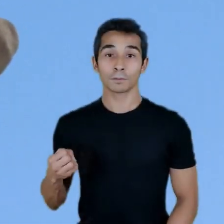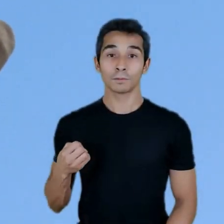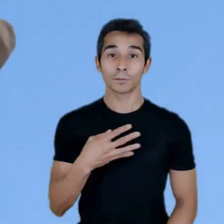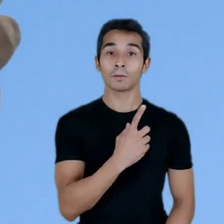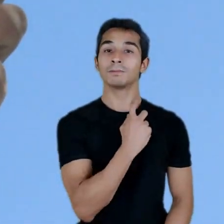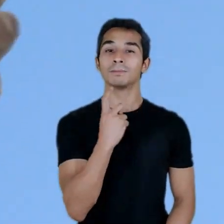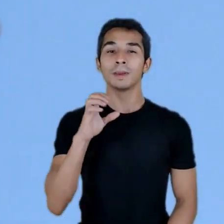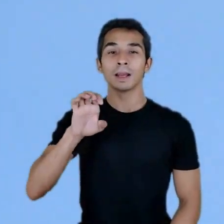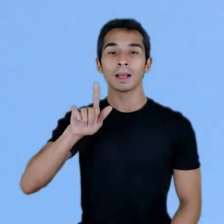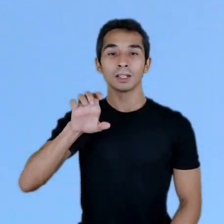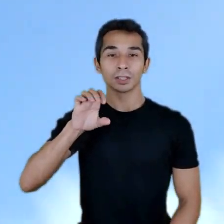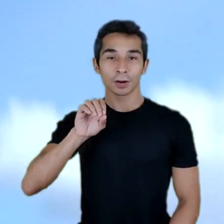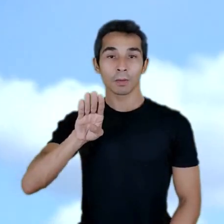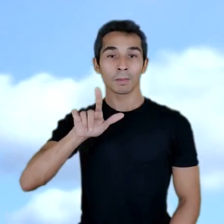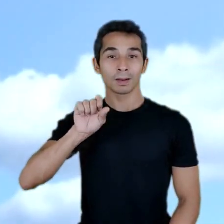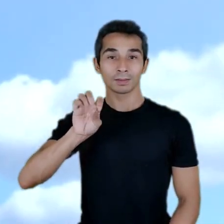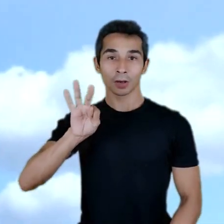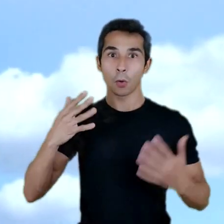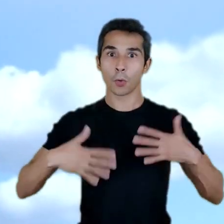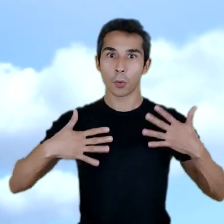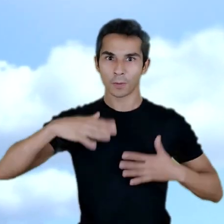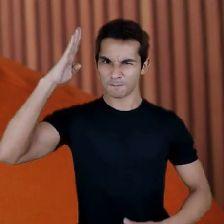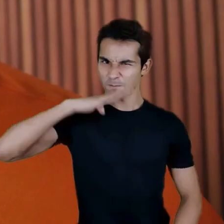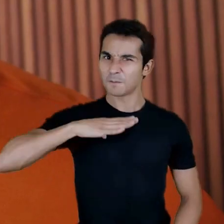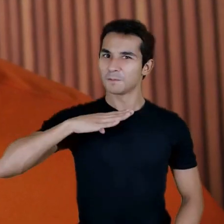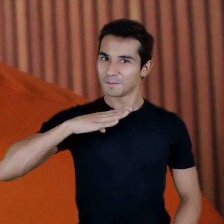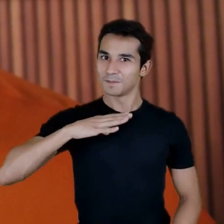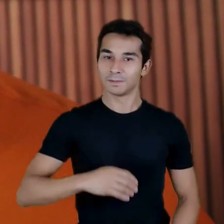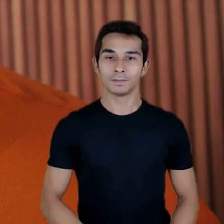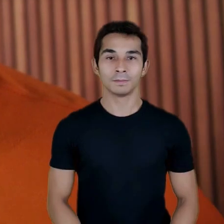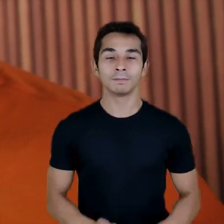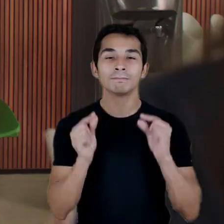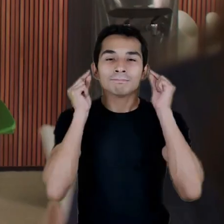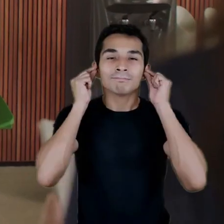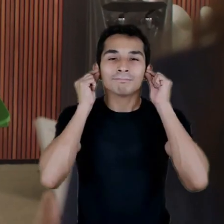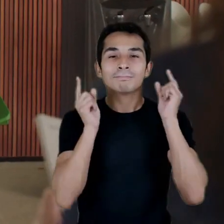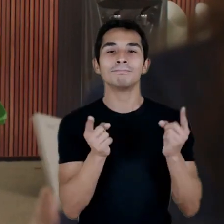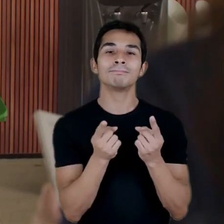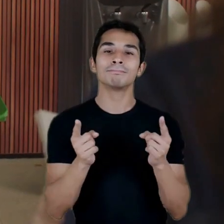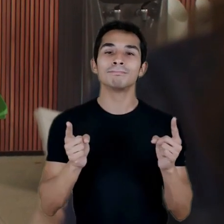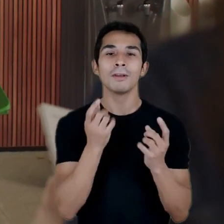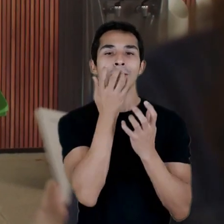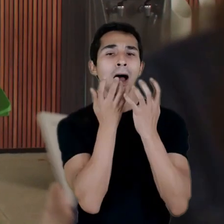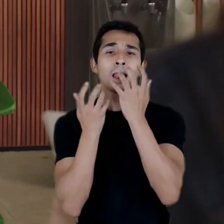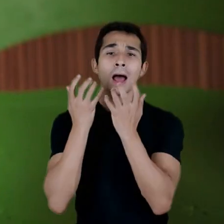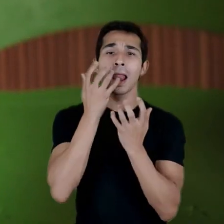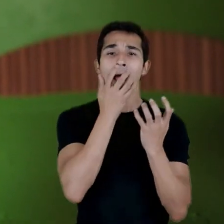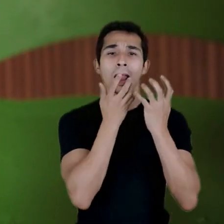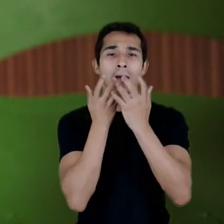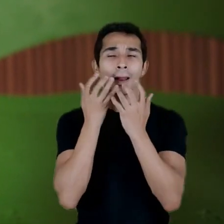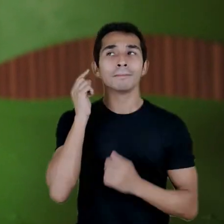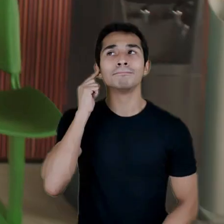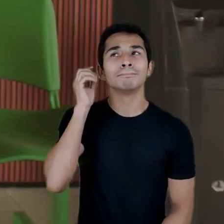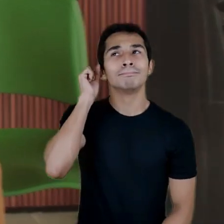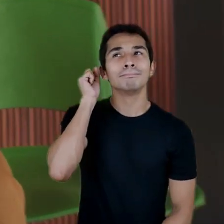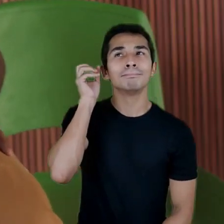Nova Geo Blast. Um homem está sentado numa sala de espera. De olhos fechados, ele ouve música no fone de ouvido. Mexe a cabeça e,